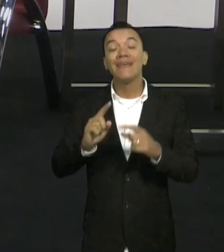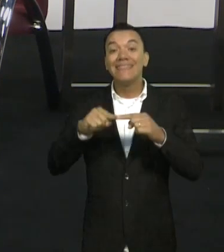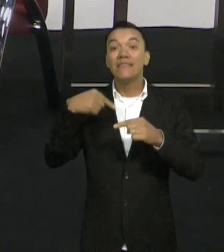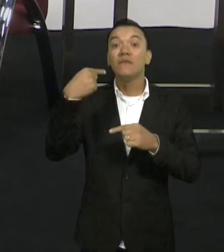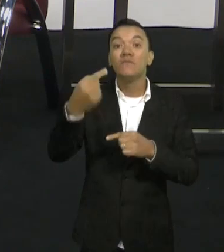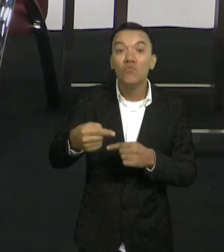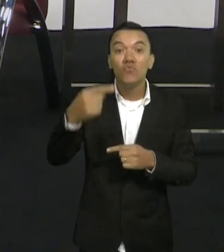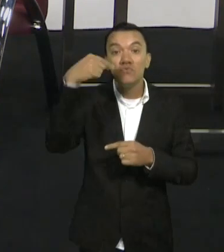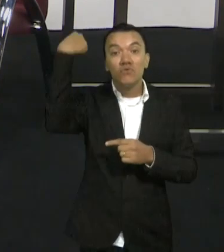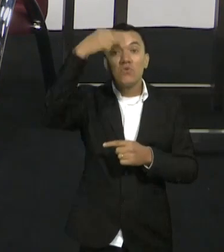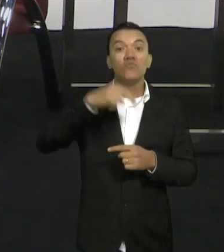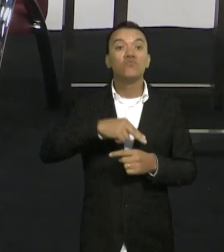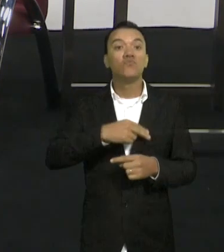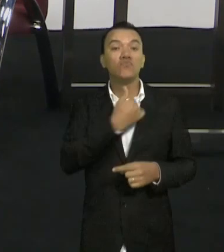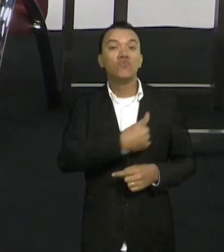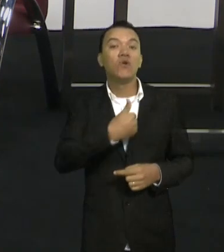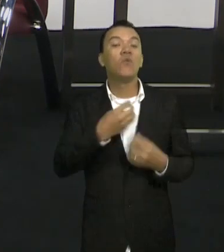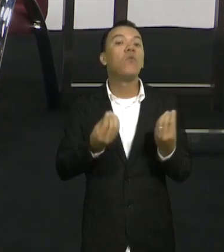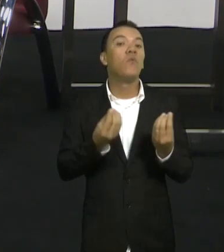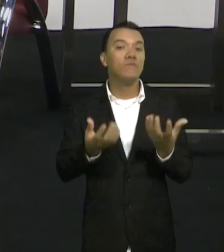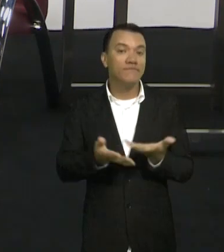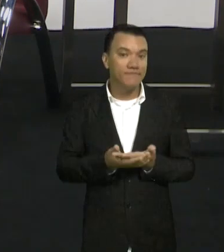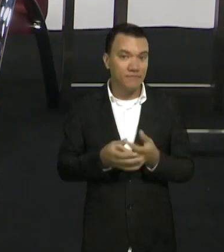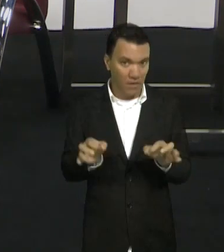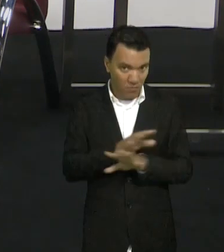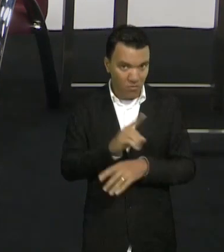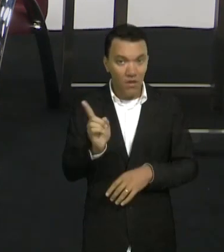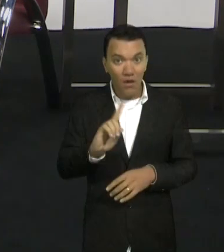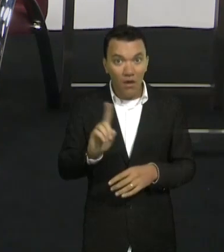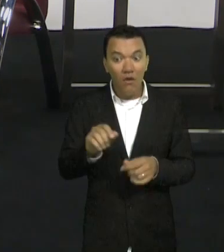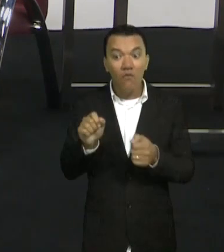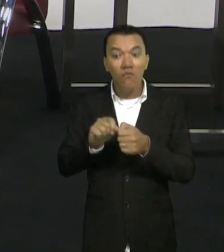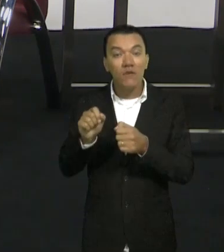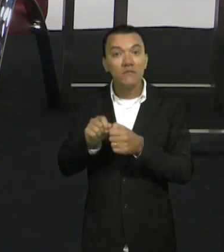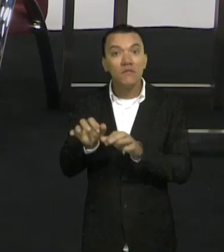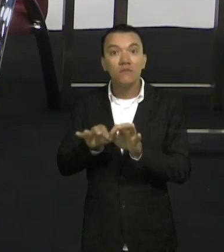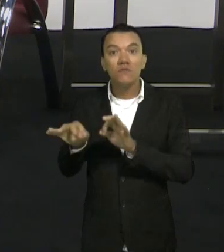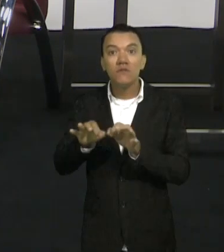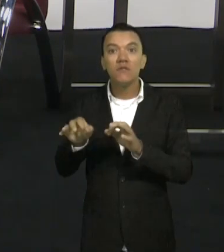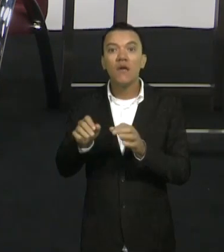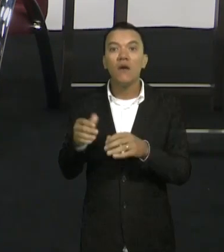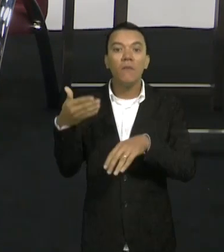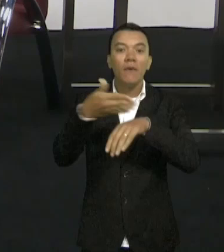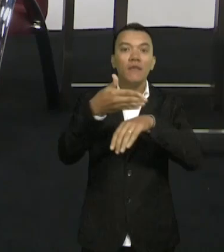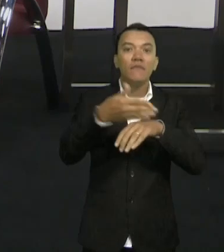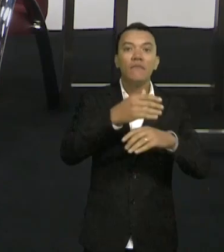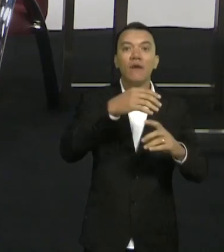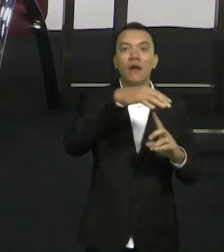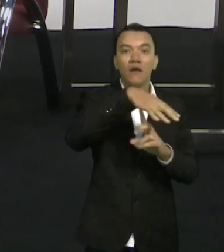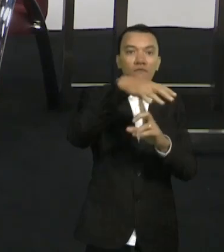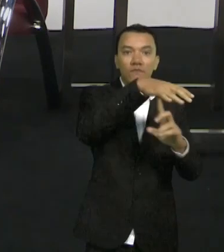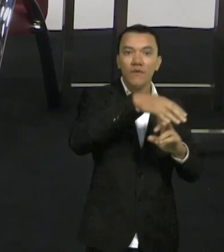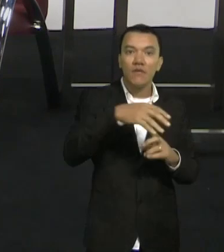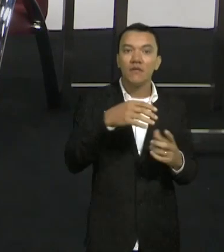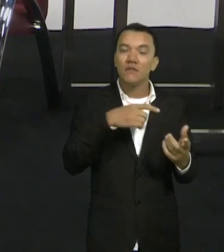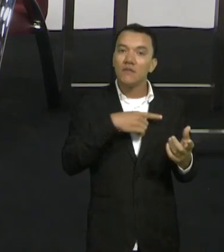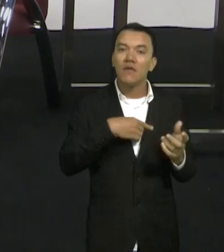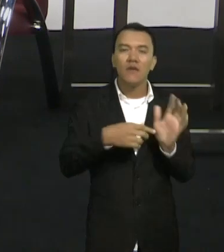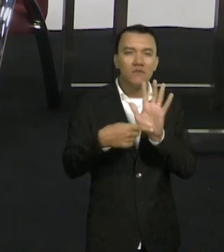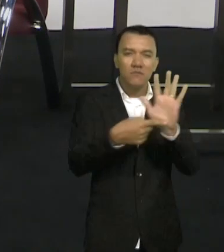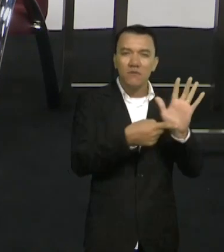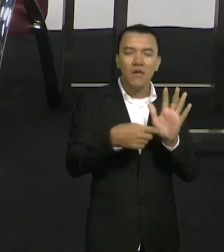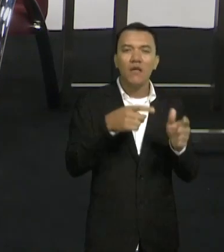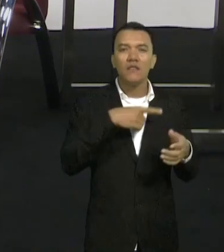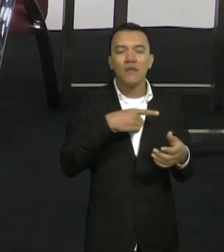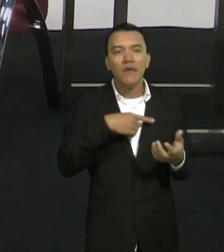depois do São João, acabou? Não, a gente vai fazer a produção para participar das feiras, porque hoje a gente tem muitas feiras